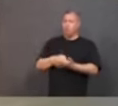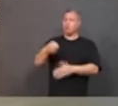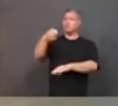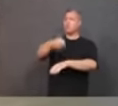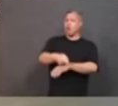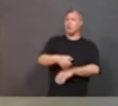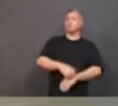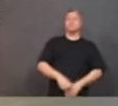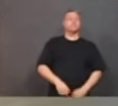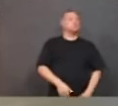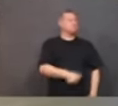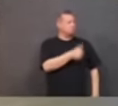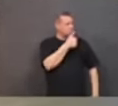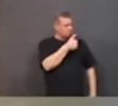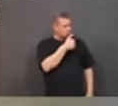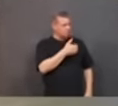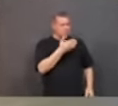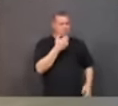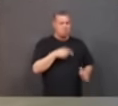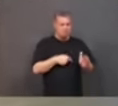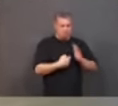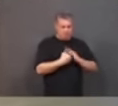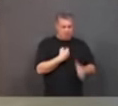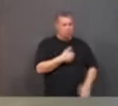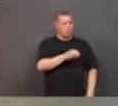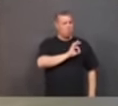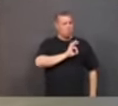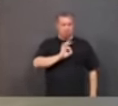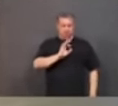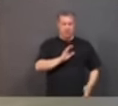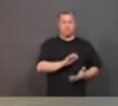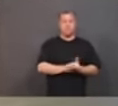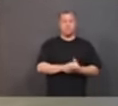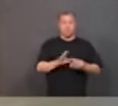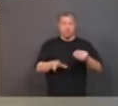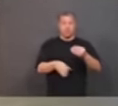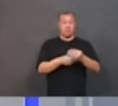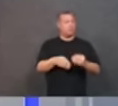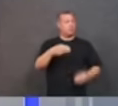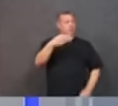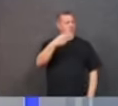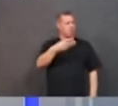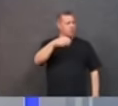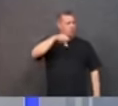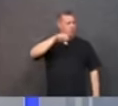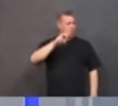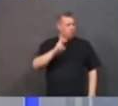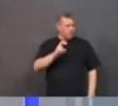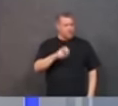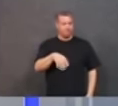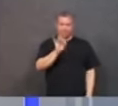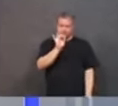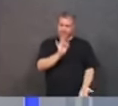É uma boa pergunta. Muito obrigado. Essa emenda 395, ela é realmente,